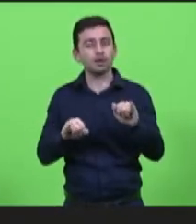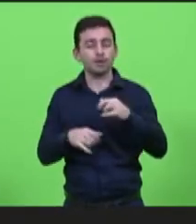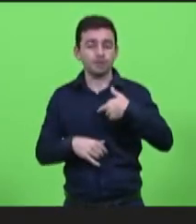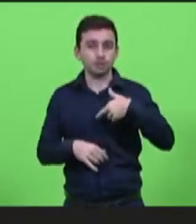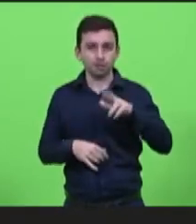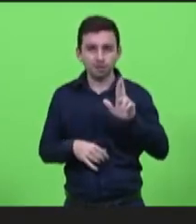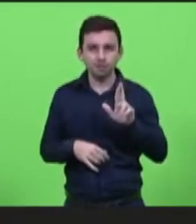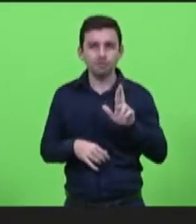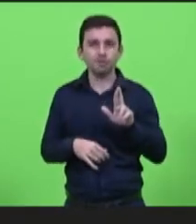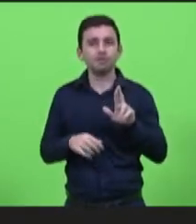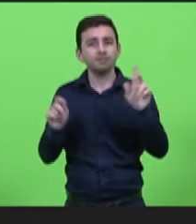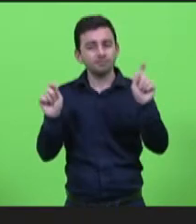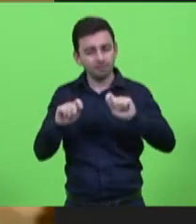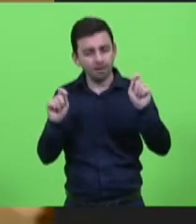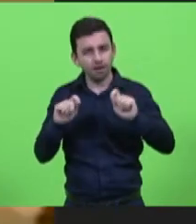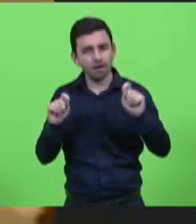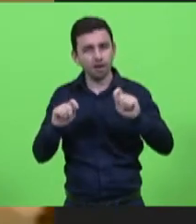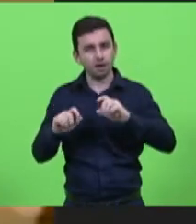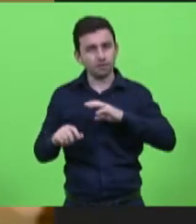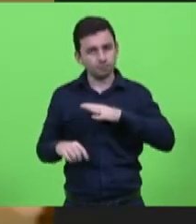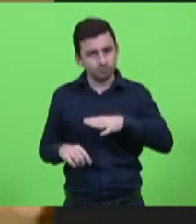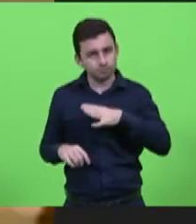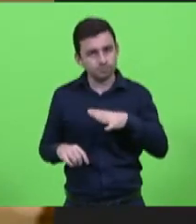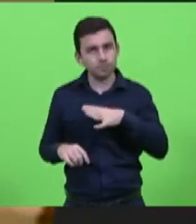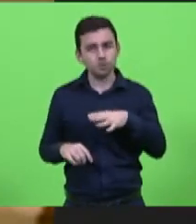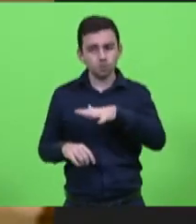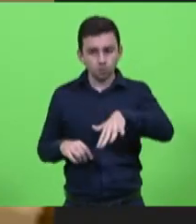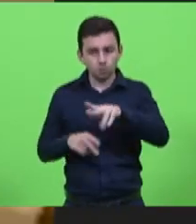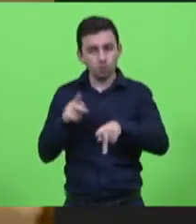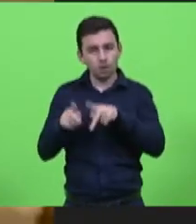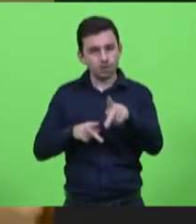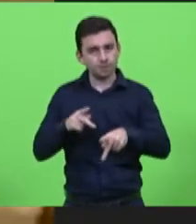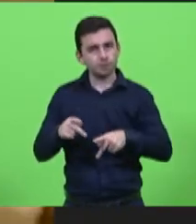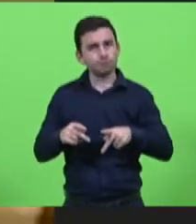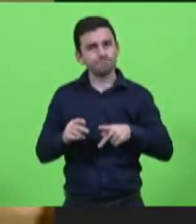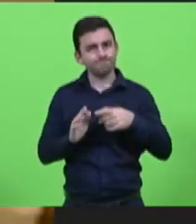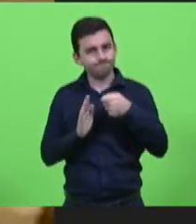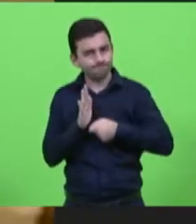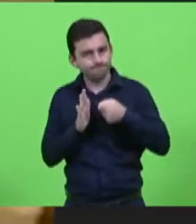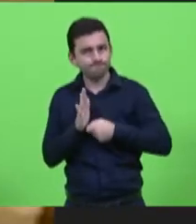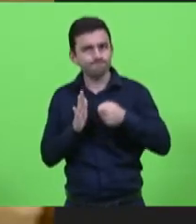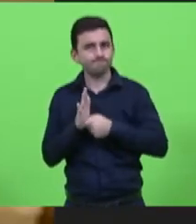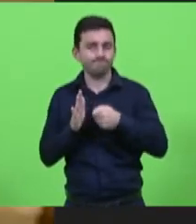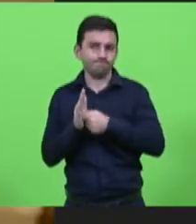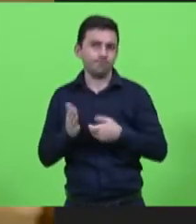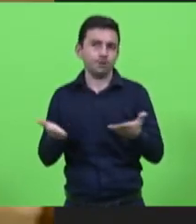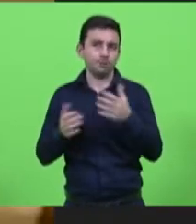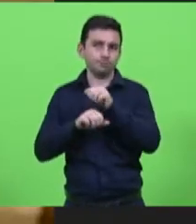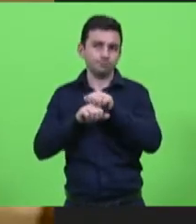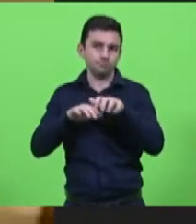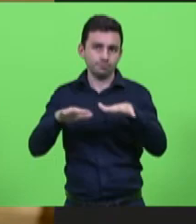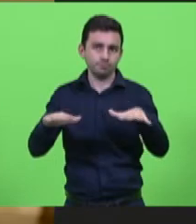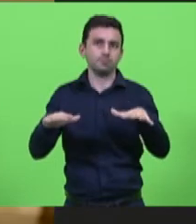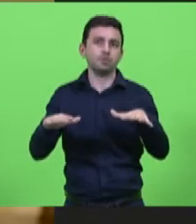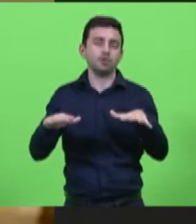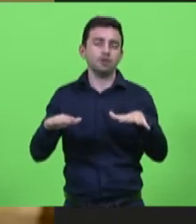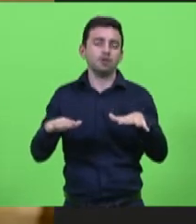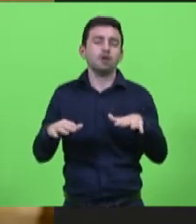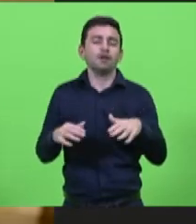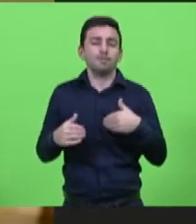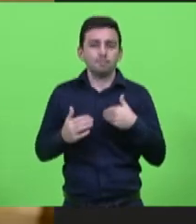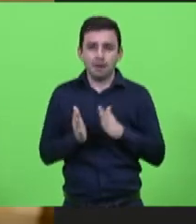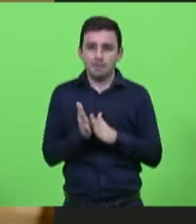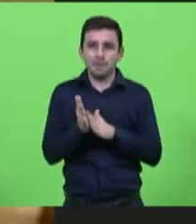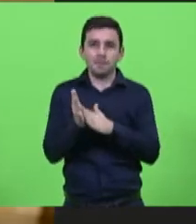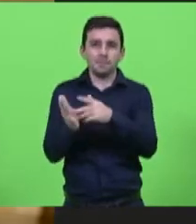religiosas, encorajar cada vez mais o nosso povo para enfrentarmos essa pandemia que está aí. Por isso, quero parabenizar o meu amigo, o